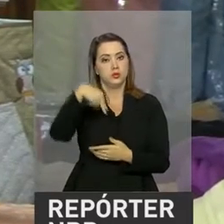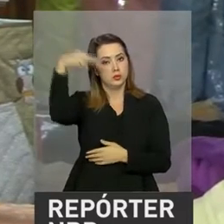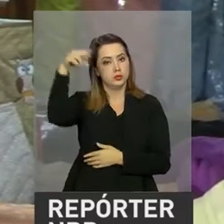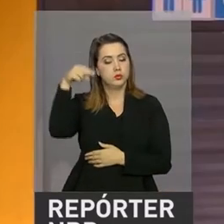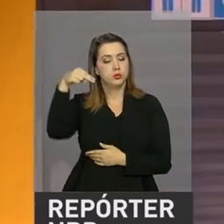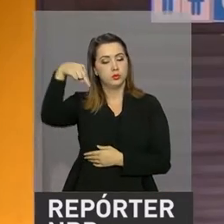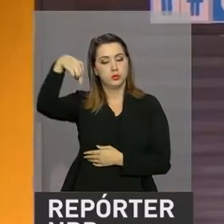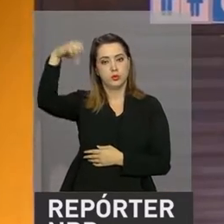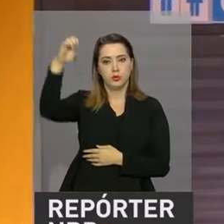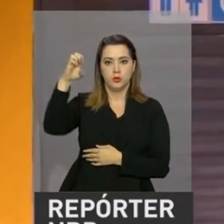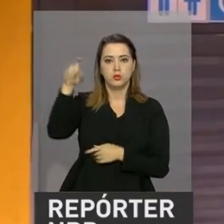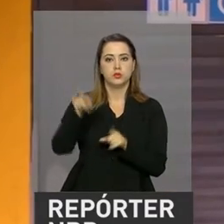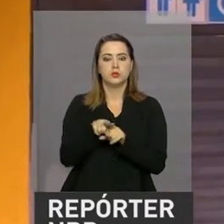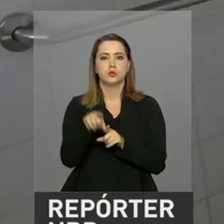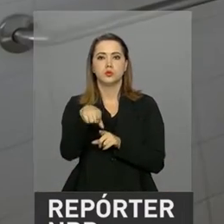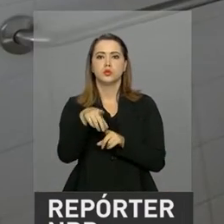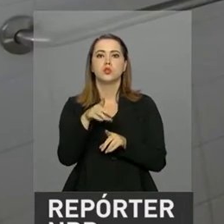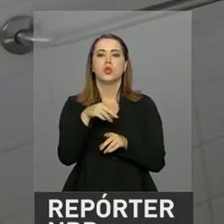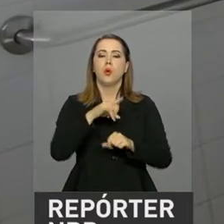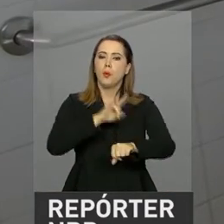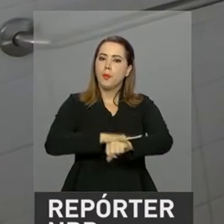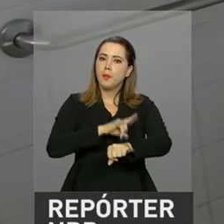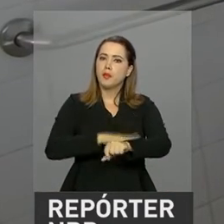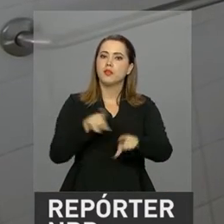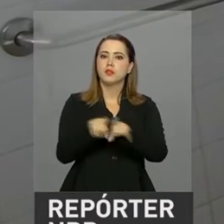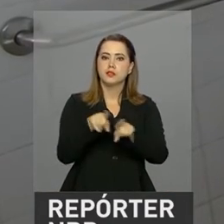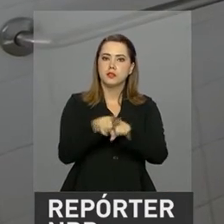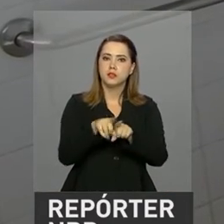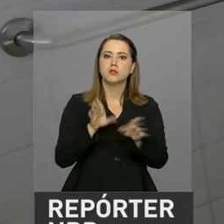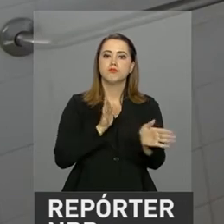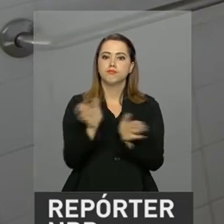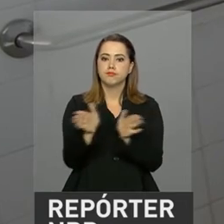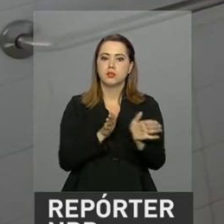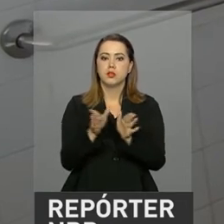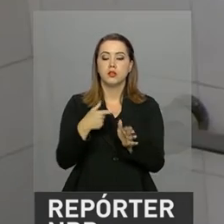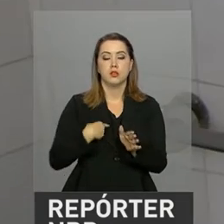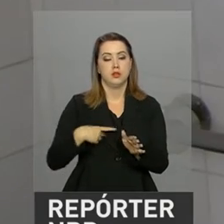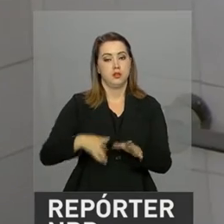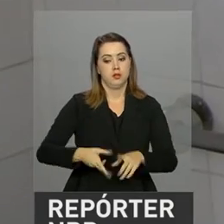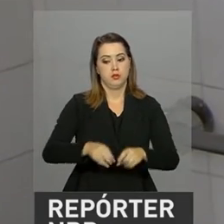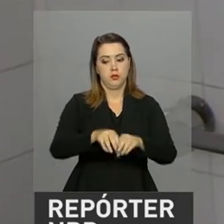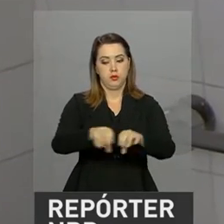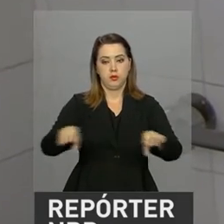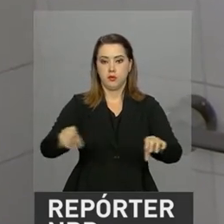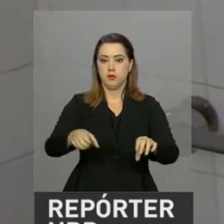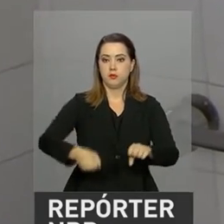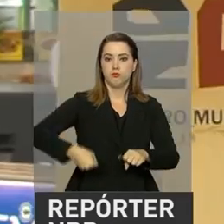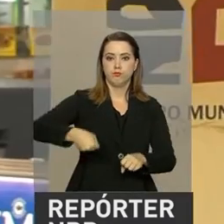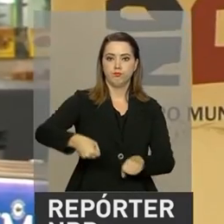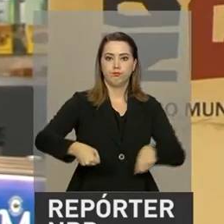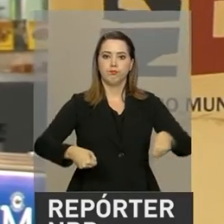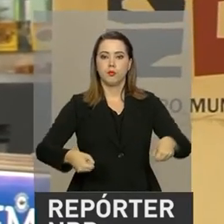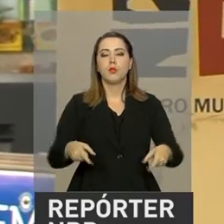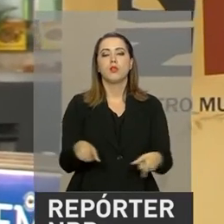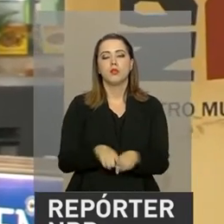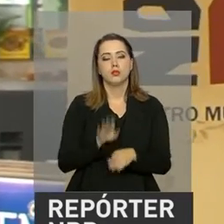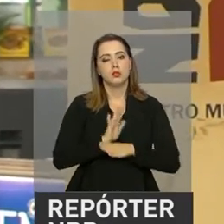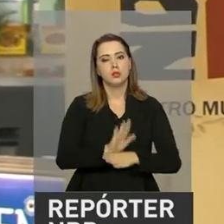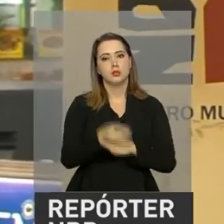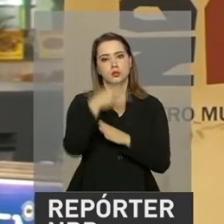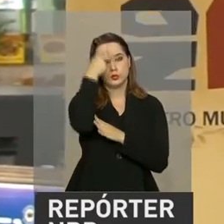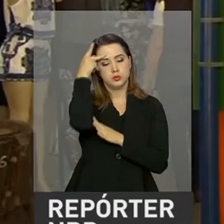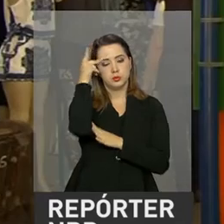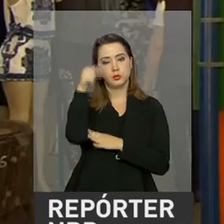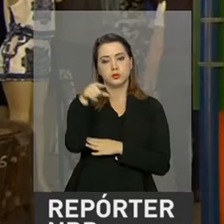aqui dentro. Os banheiros também são adaptados, com barras que auxiliam as pessoas com deficiência. E segundo o gestor da Feira de